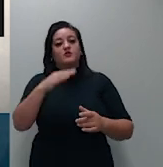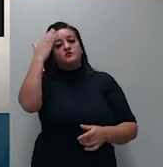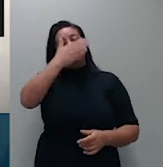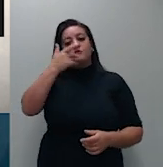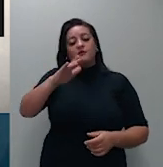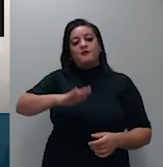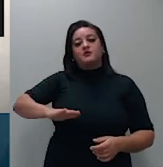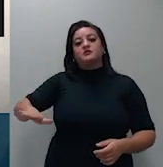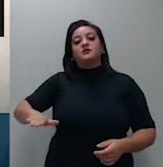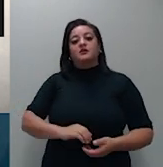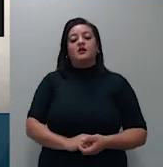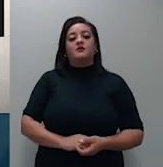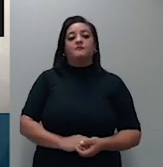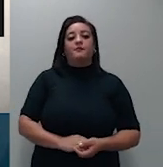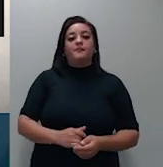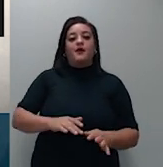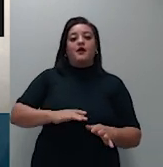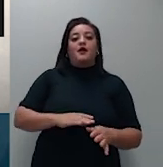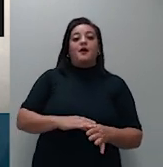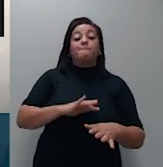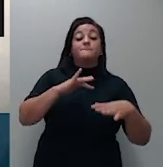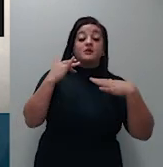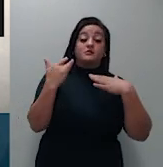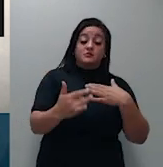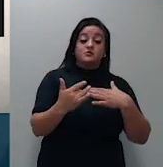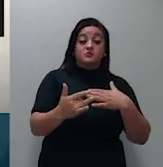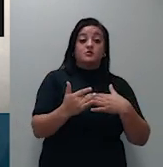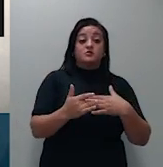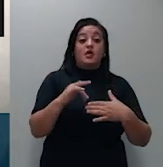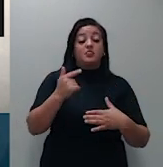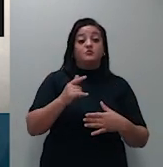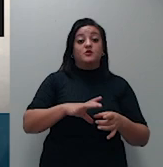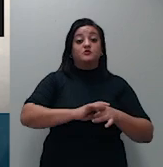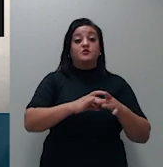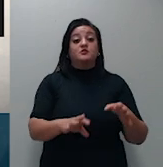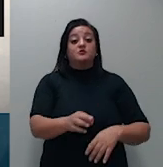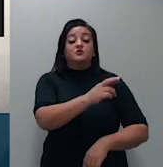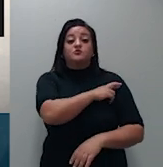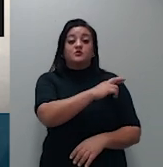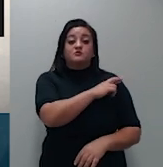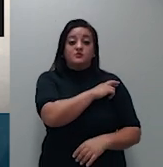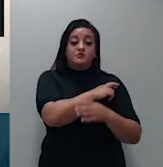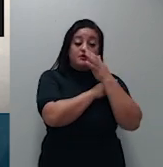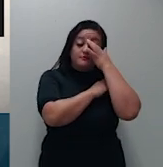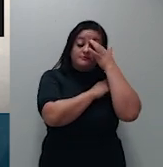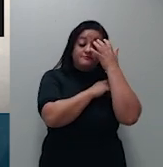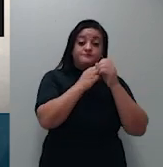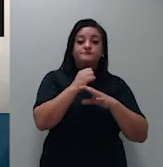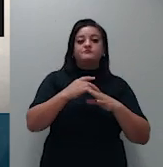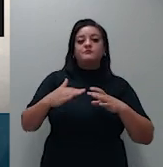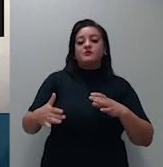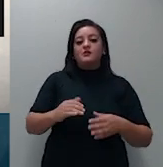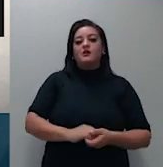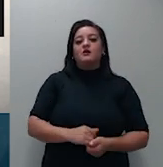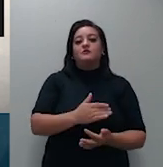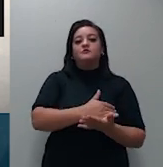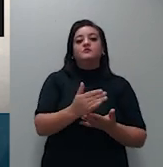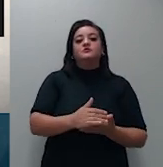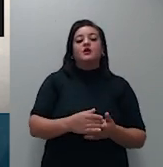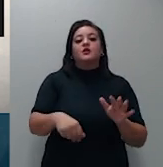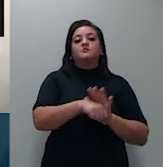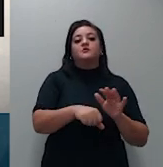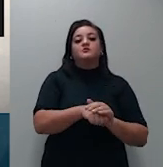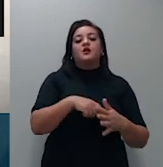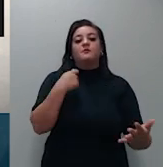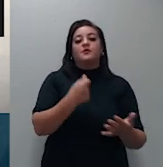de idade pelos meios de comunicação sem autorização do responsável caracteriza ato ilícito por abuso do direito de